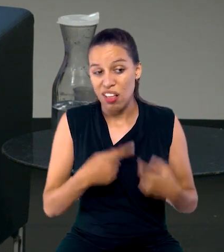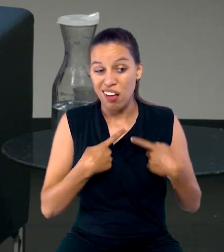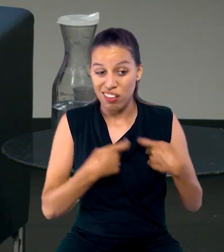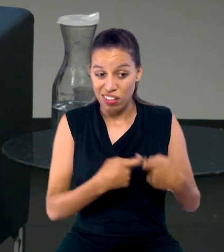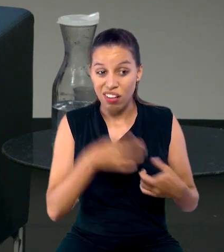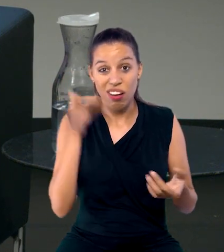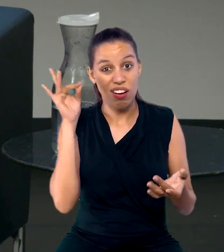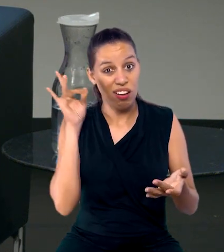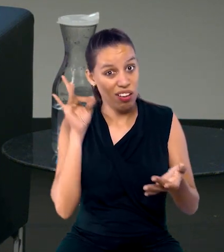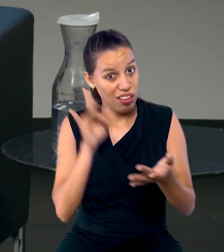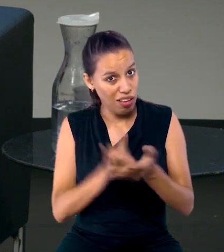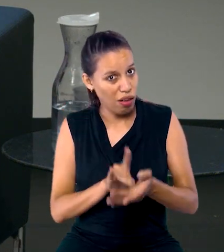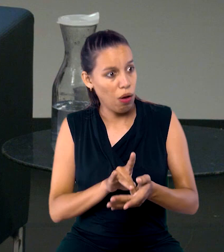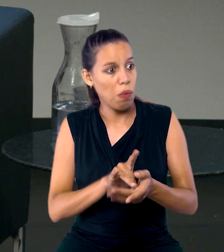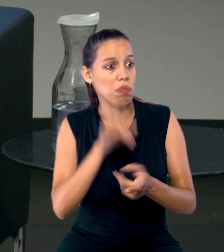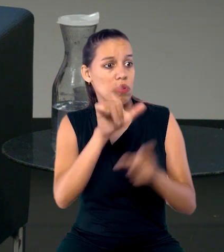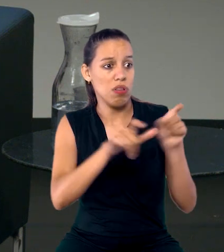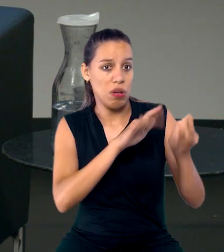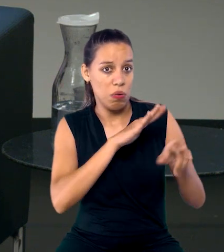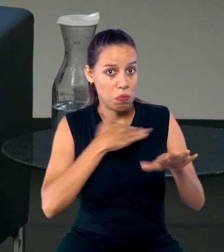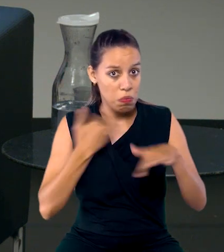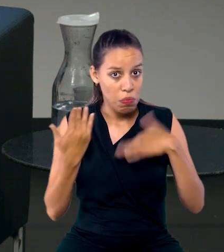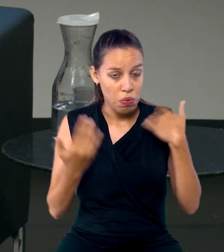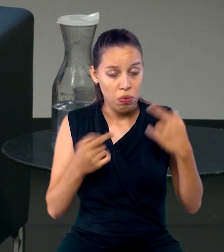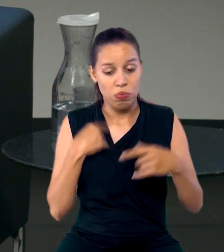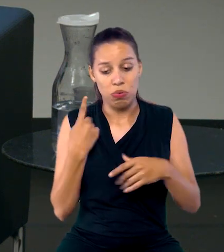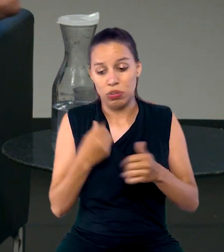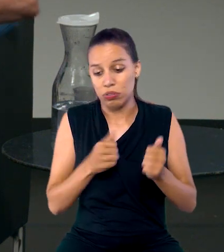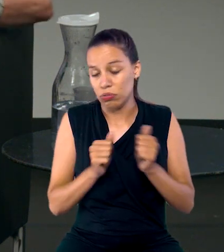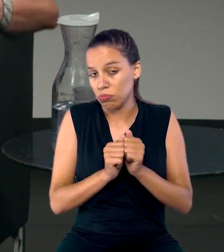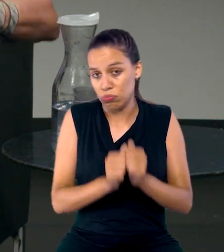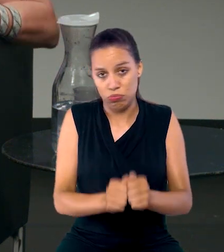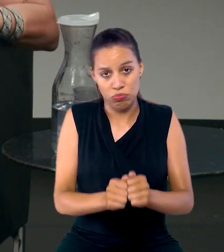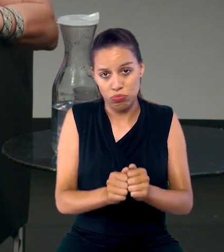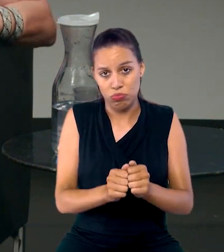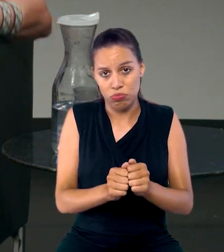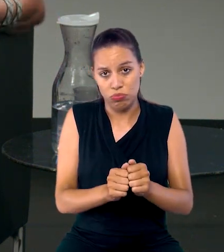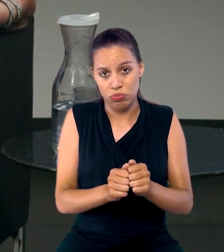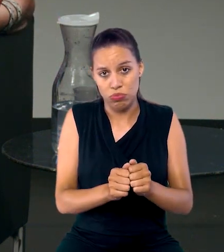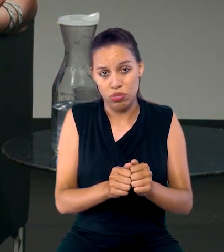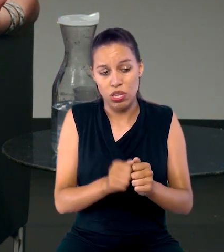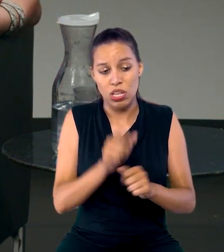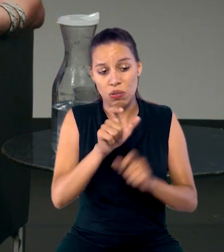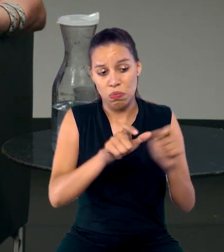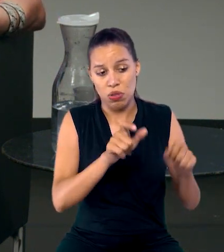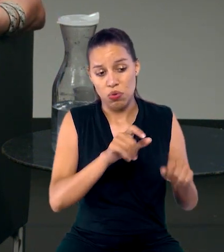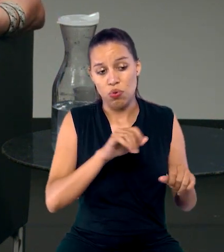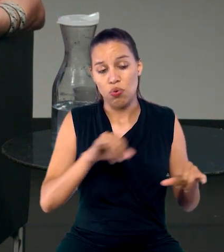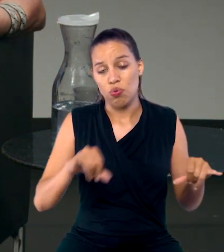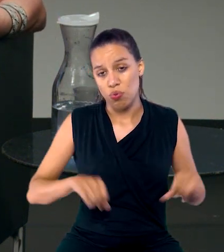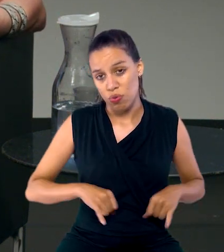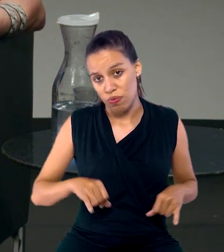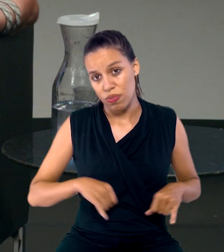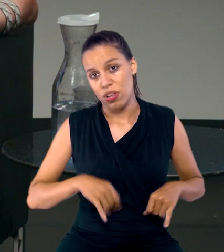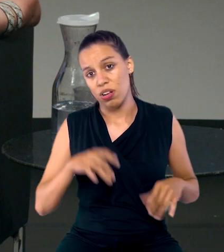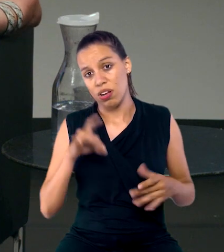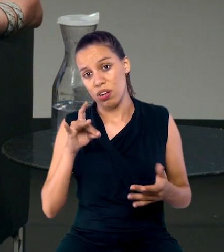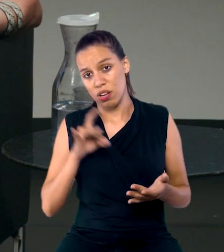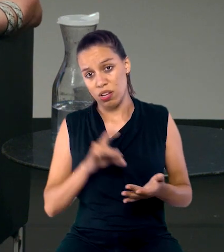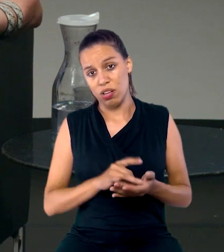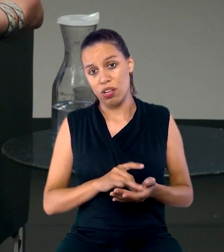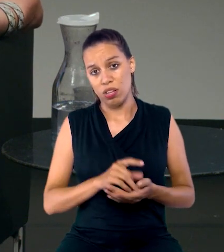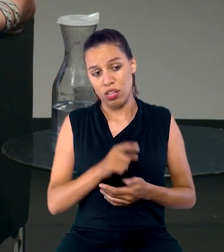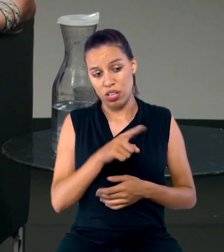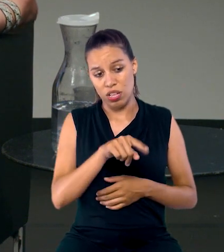está matando gente. E quando a gente não está junto, a gente está deixando essas pessoas que estão lutando